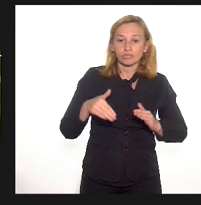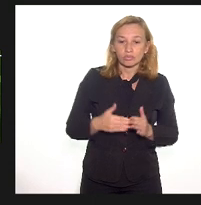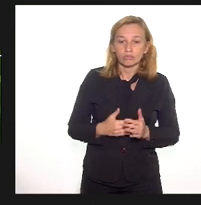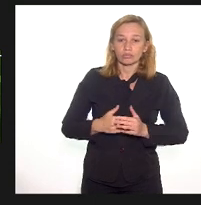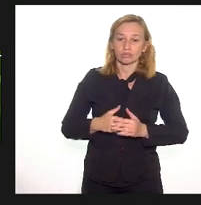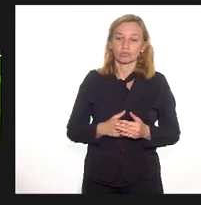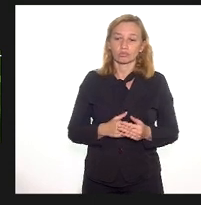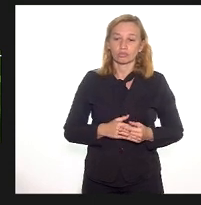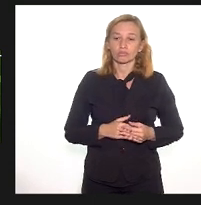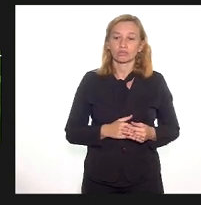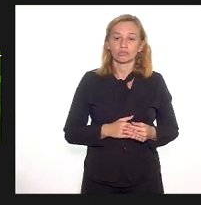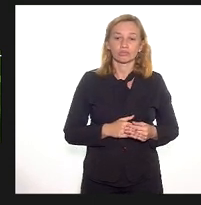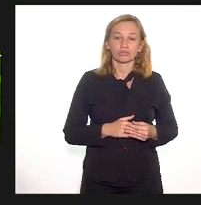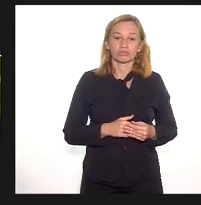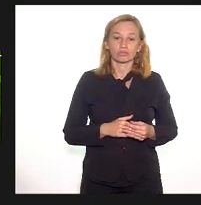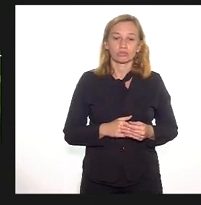que